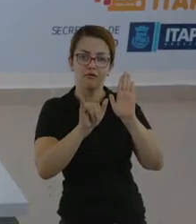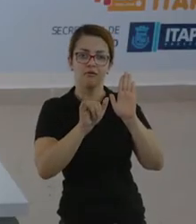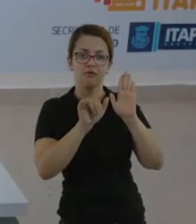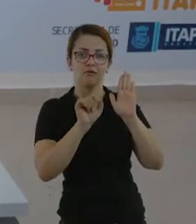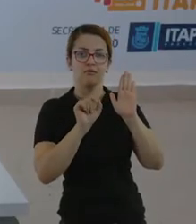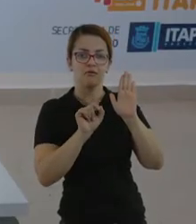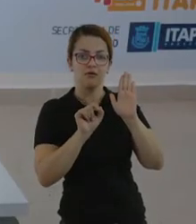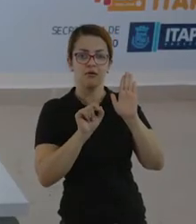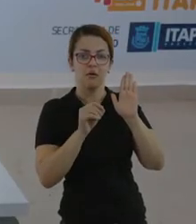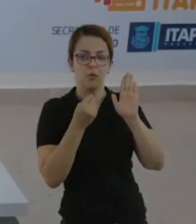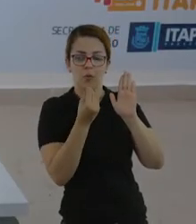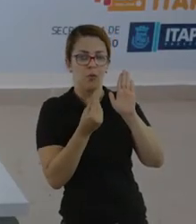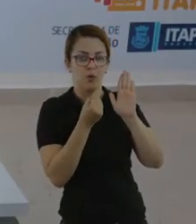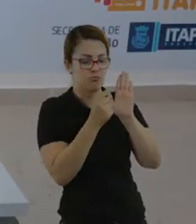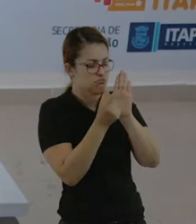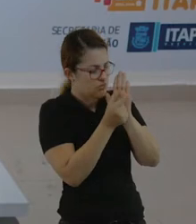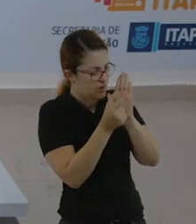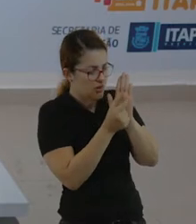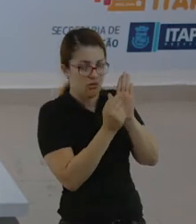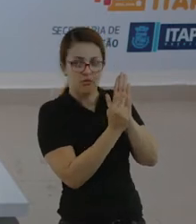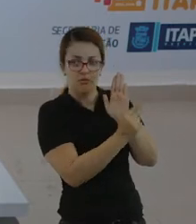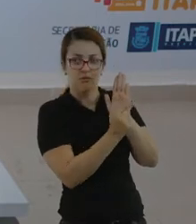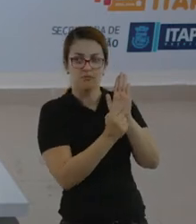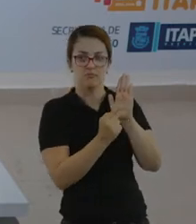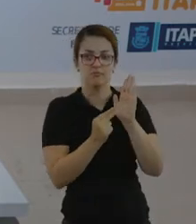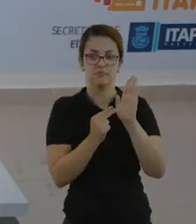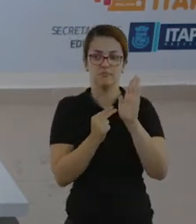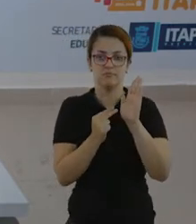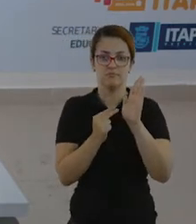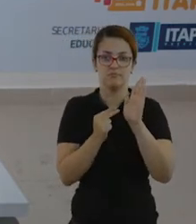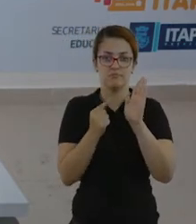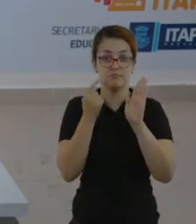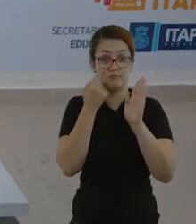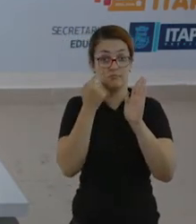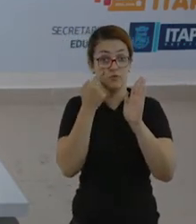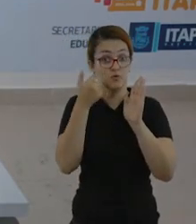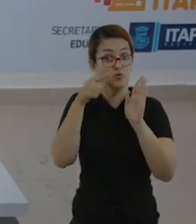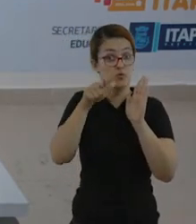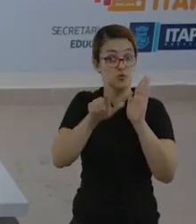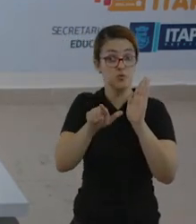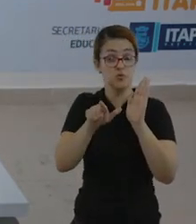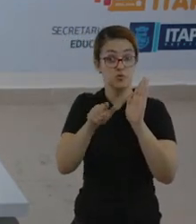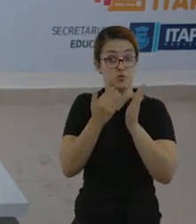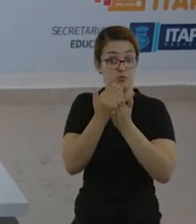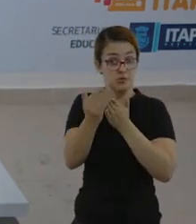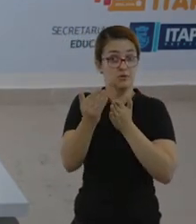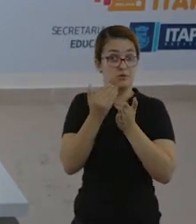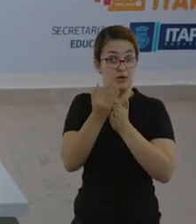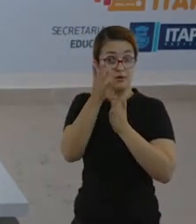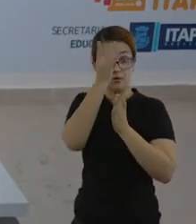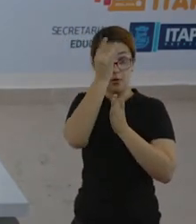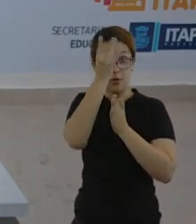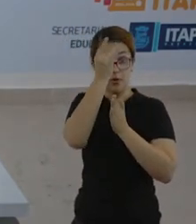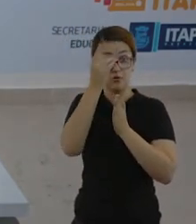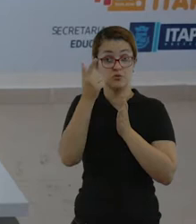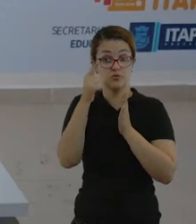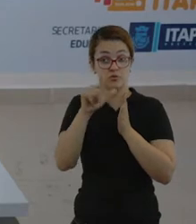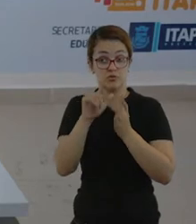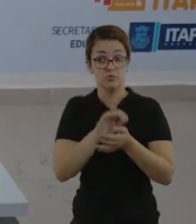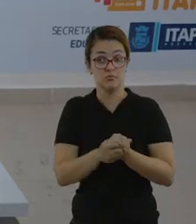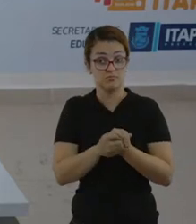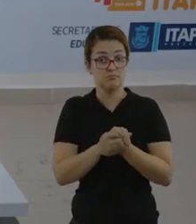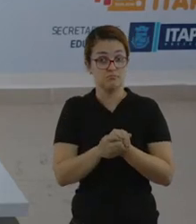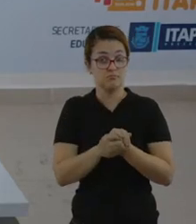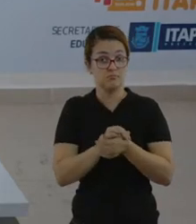os pais poderão auxiliar os seus filhos na pronúncia neste momento? Então vamos repetir as palavrinhas novamente para a gente começar a